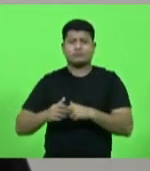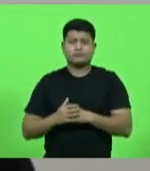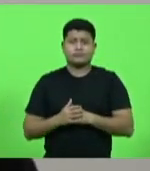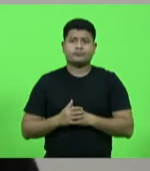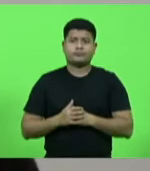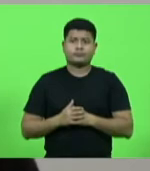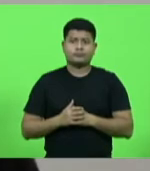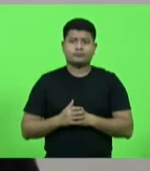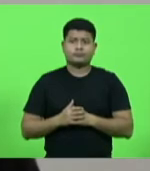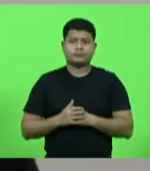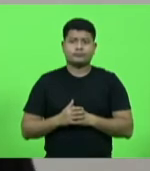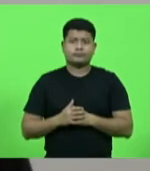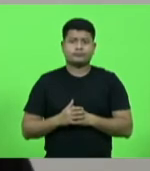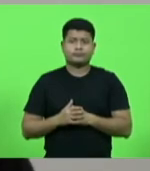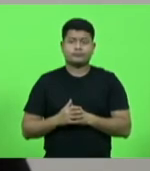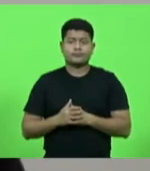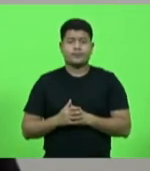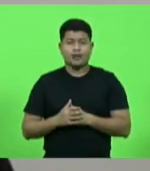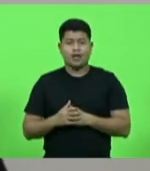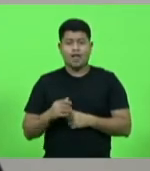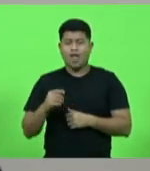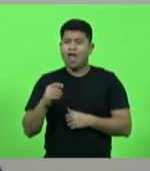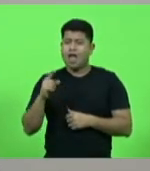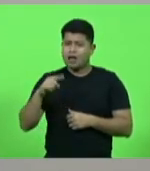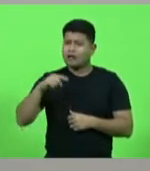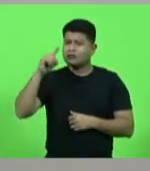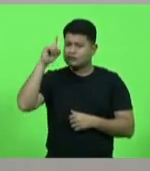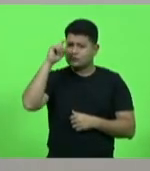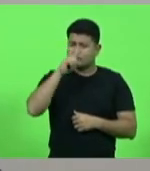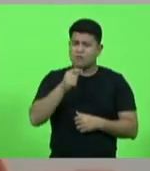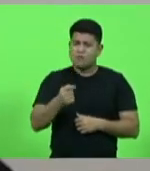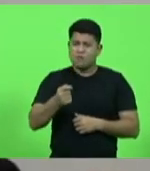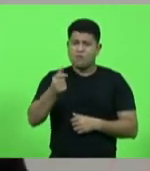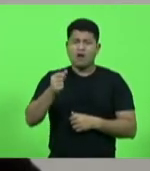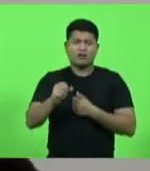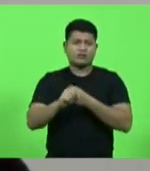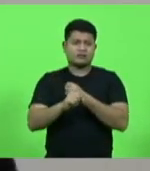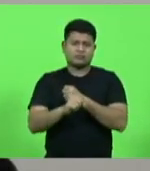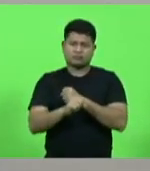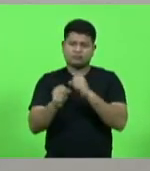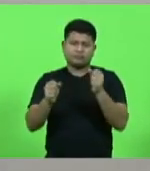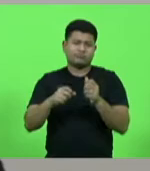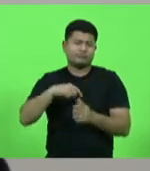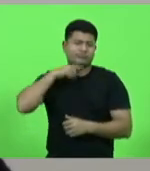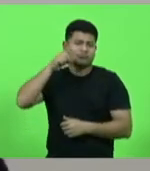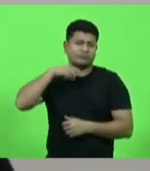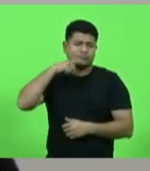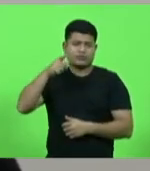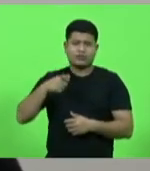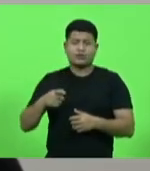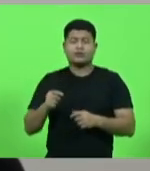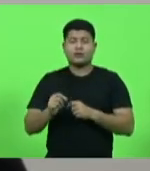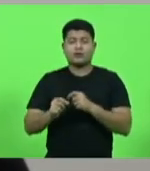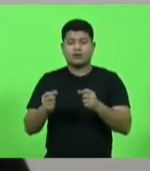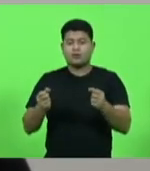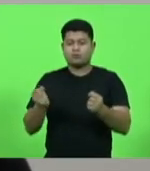imaginar. Era impossível quase transitarmos na